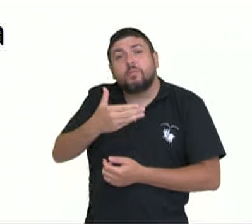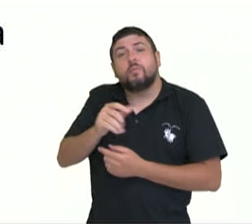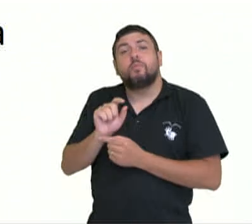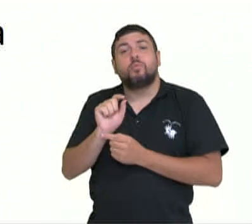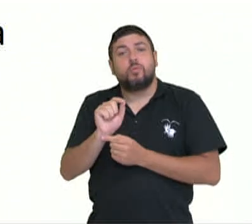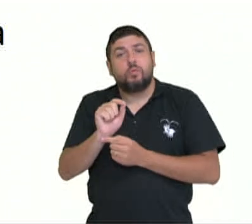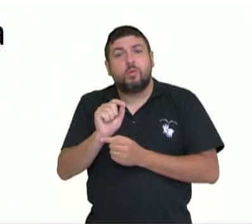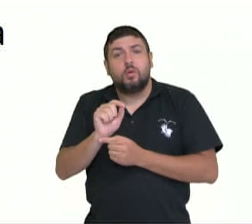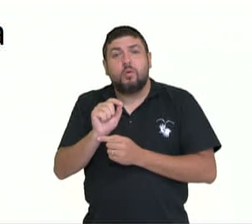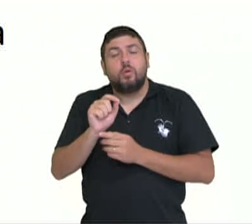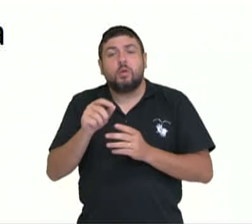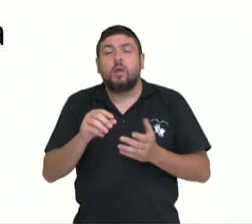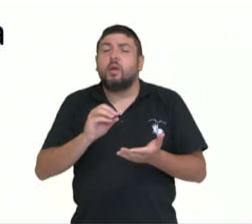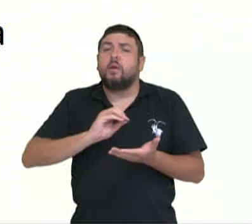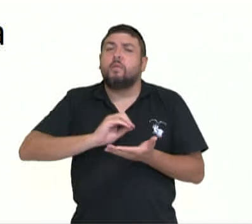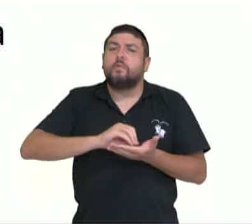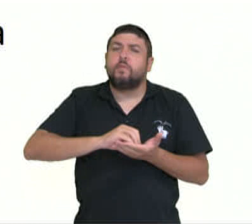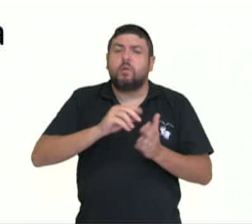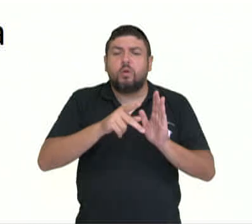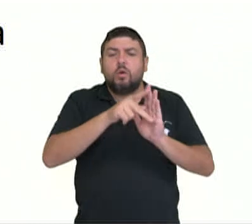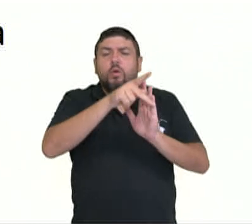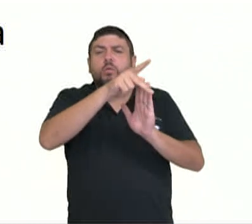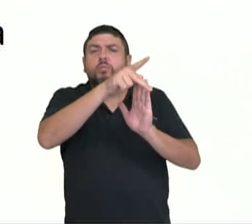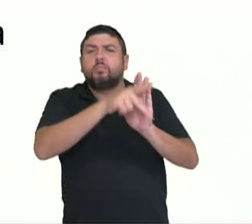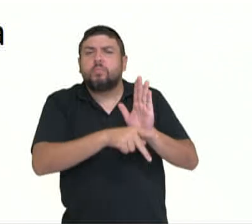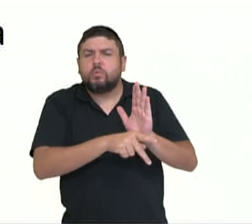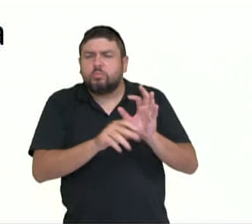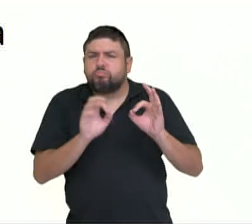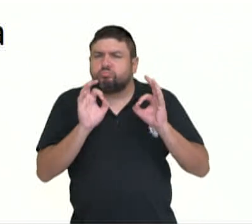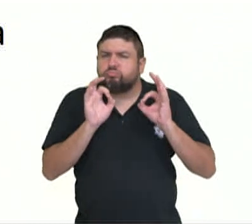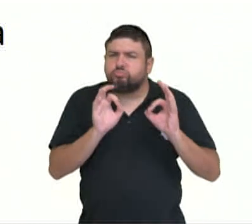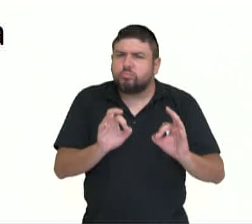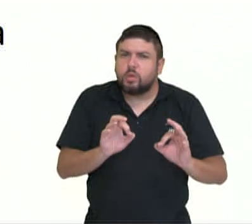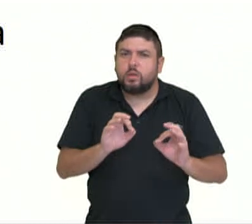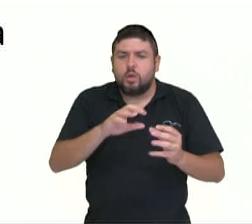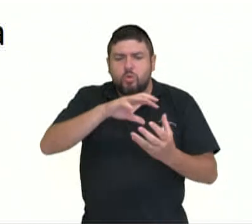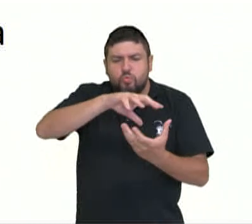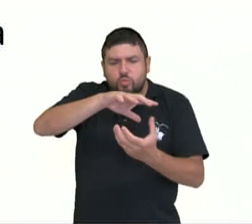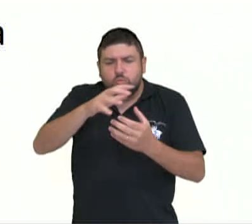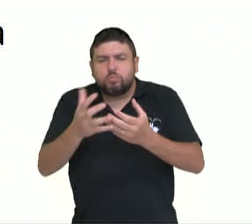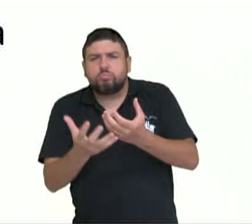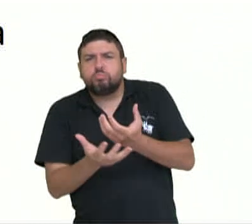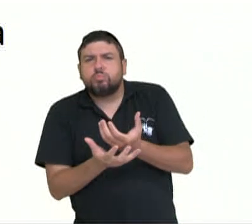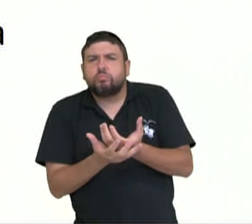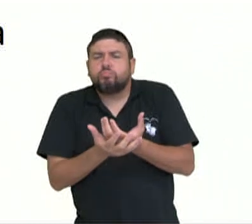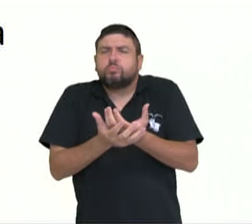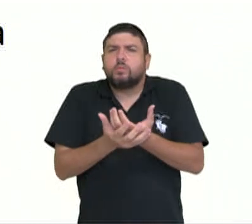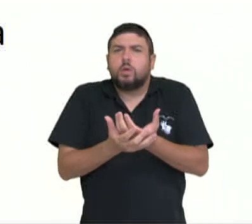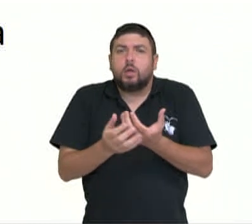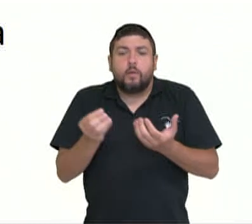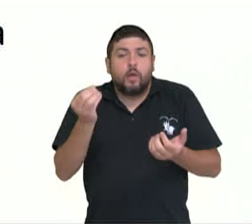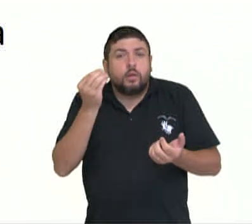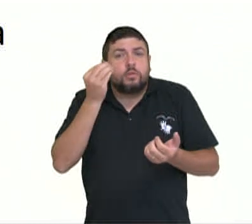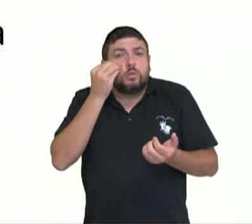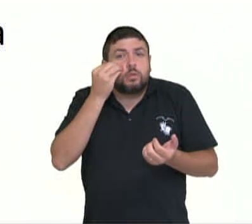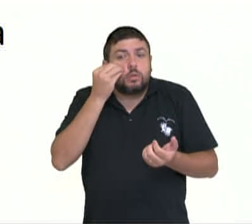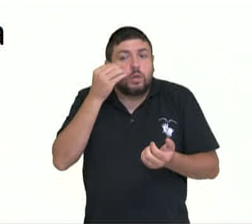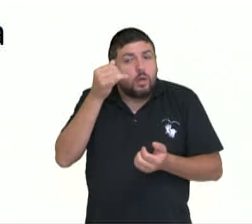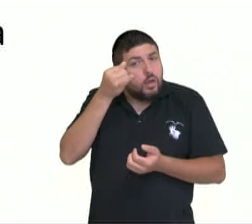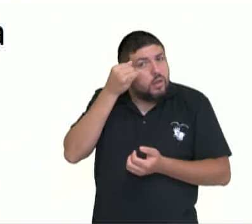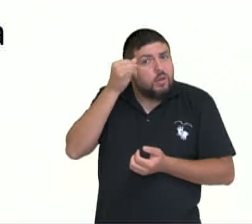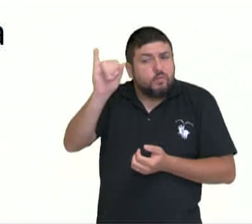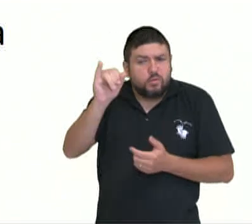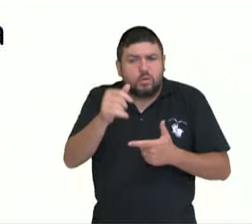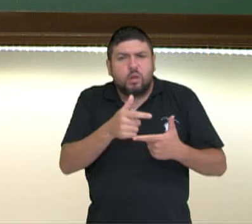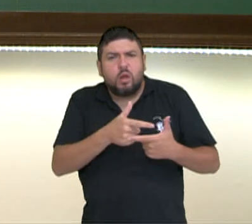projetos sustentáveis, eles vão servir como uma prática para tentar evitar impactos